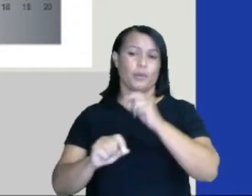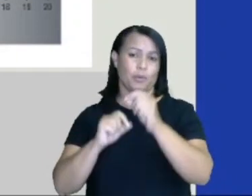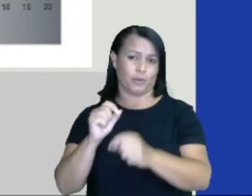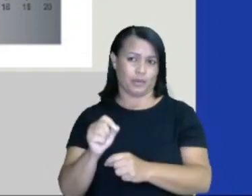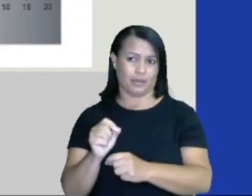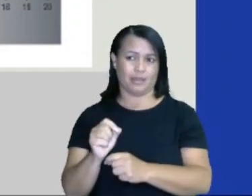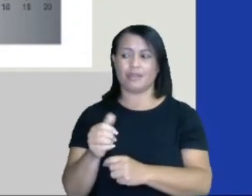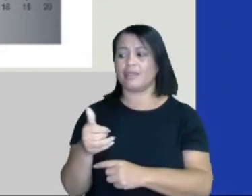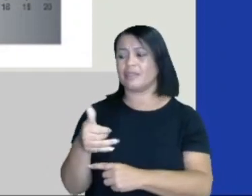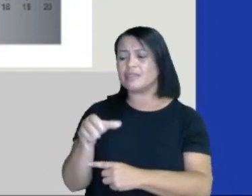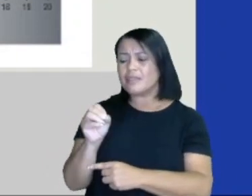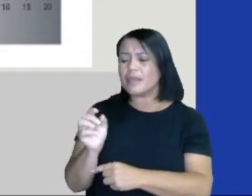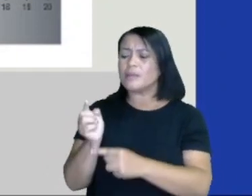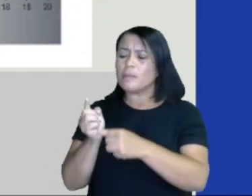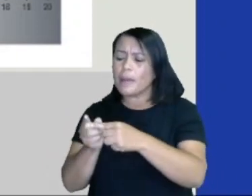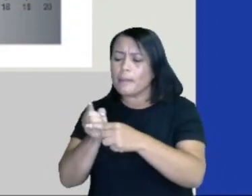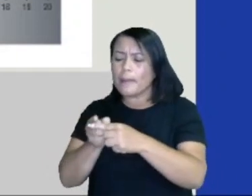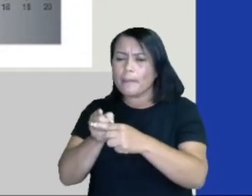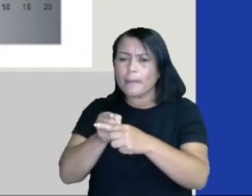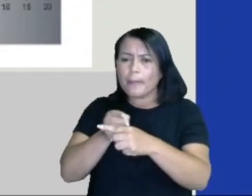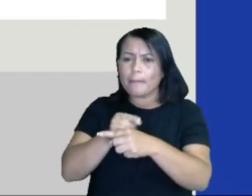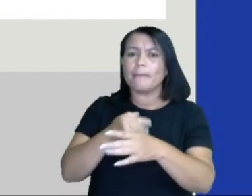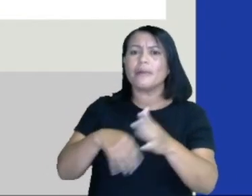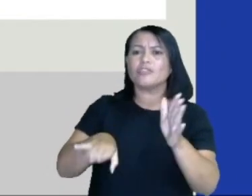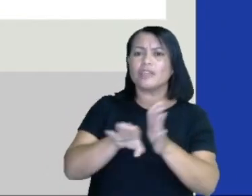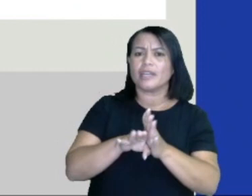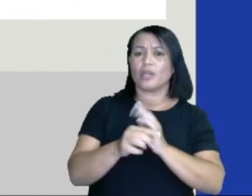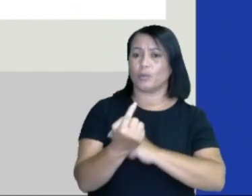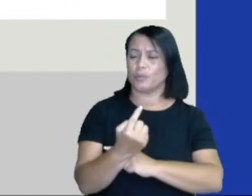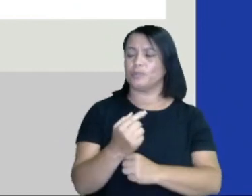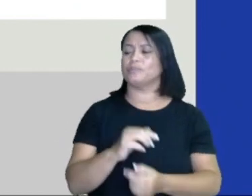o numeral 1.